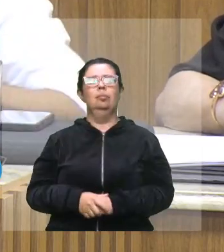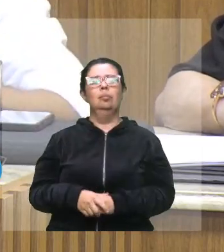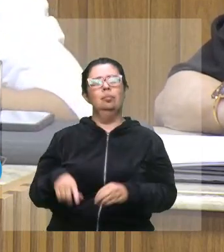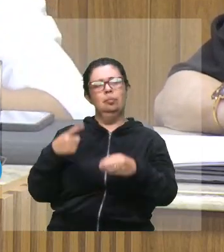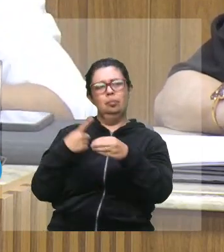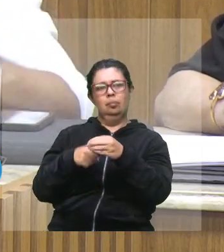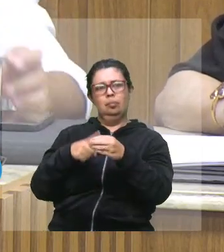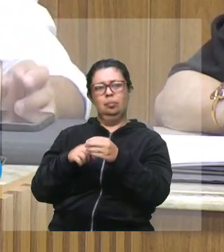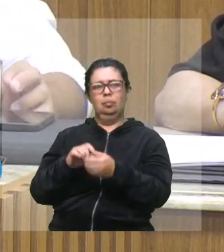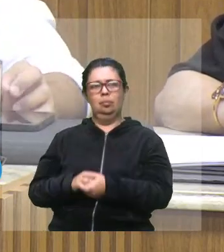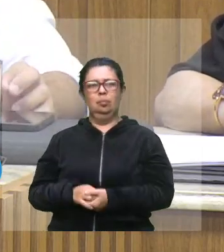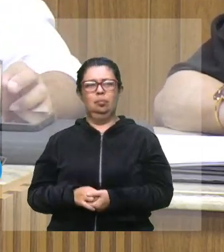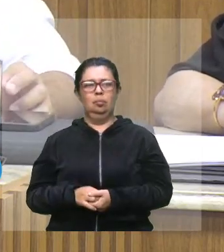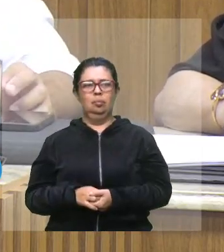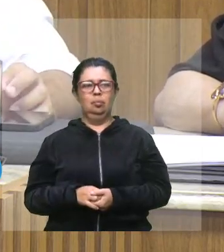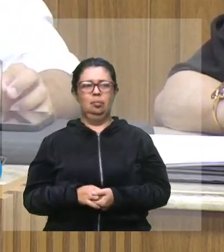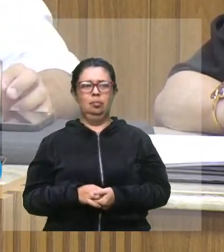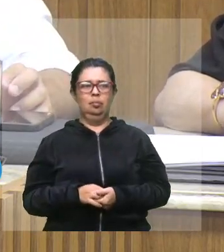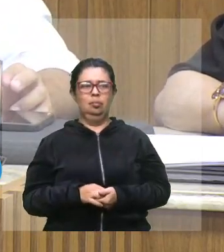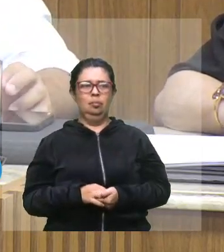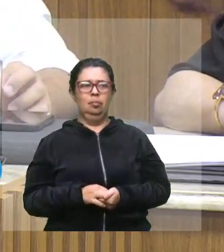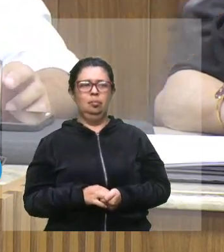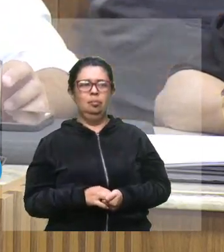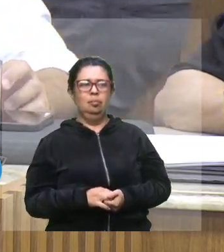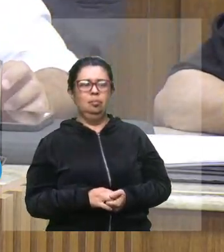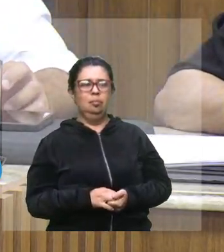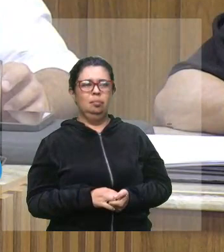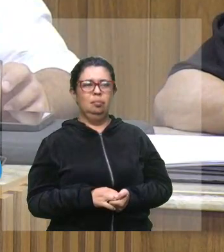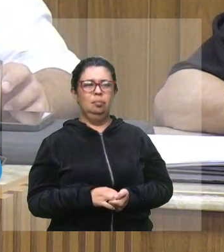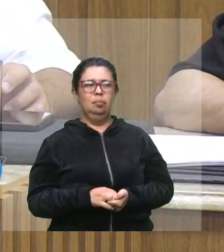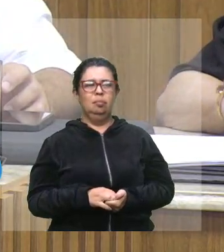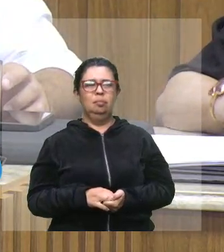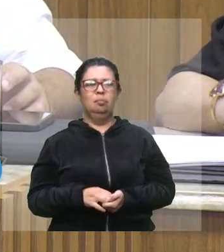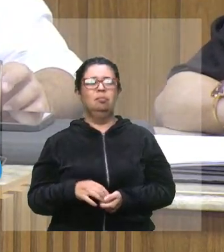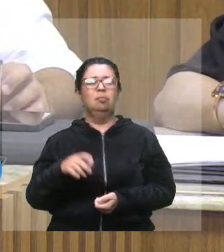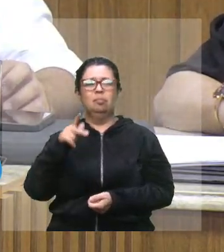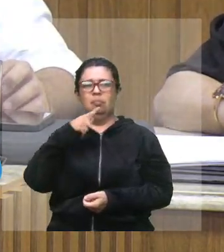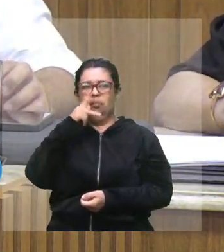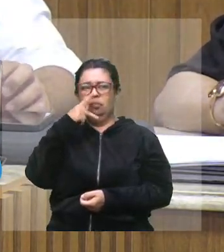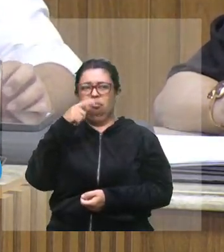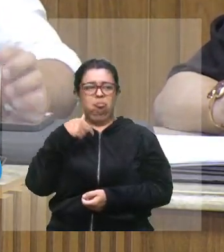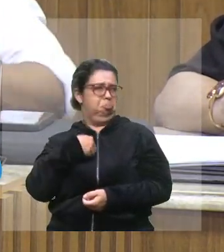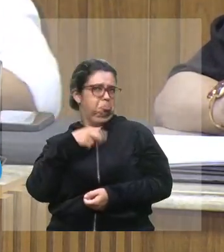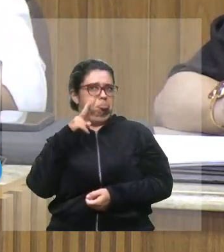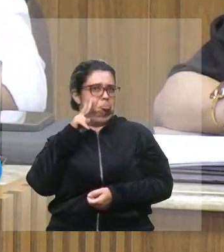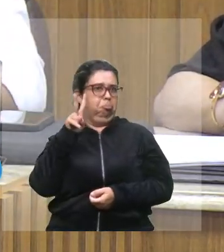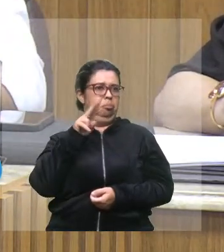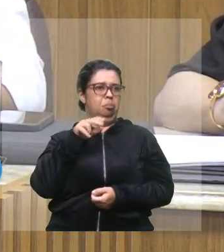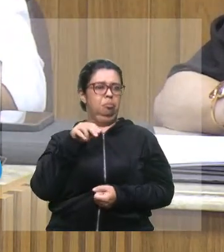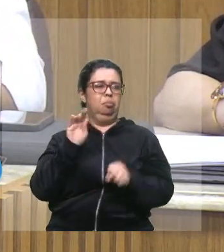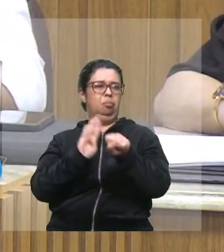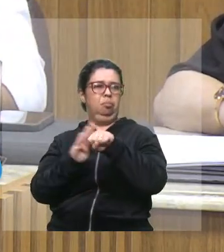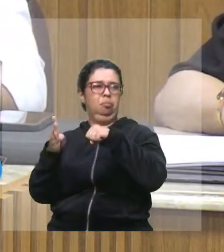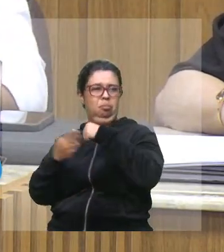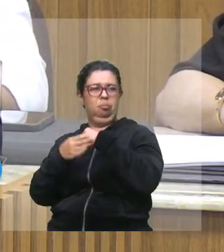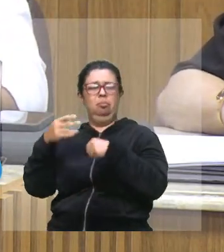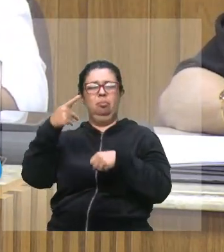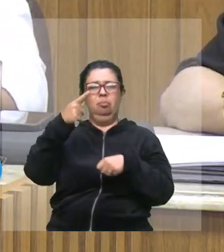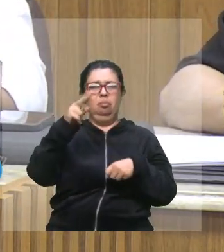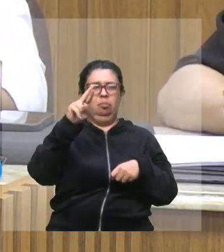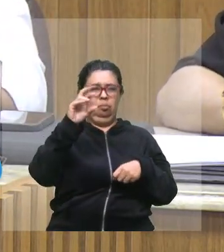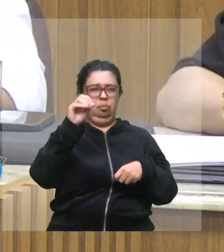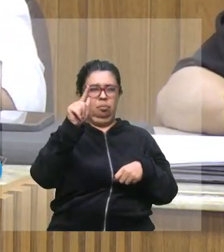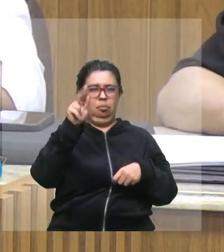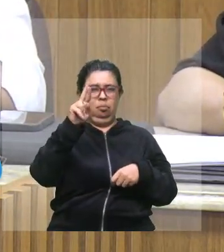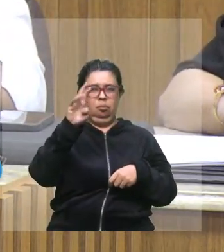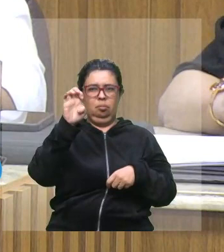de lá eu dei um toque para o pastor Edinho, mas ele não chegou a ver, mas ele talvez ele até falou, eu não entendi, não vi, mas a Vila Progresso, pastor Edinho.